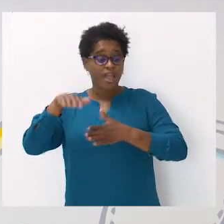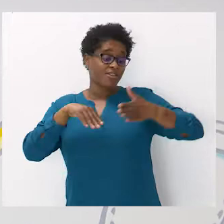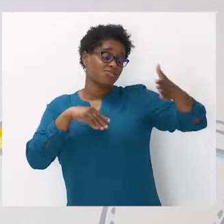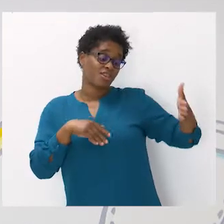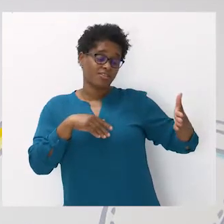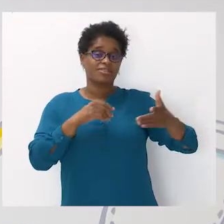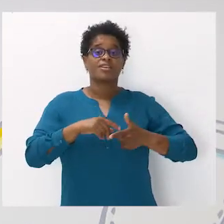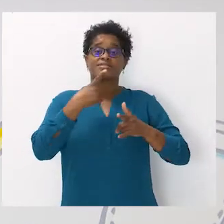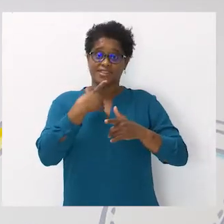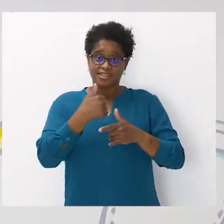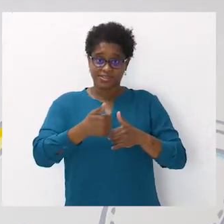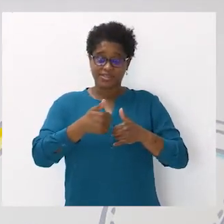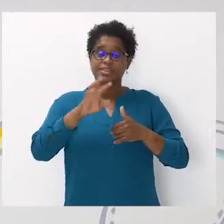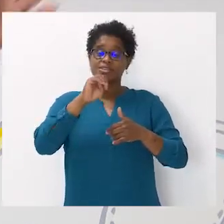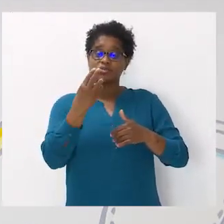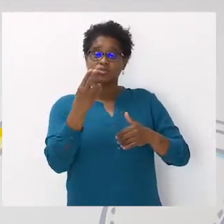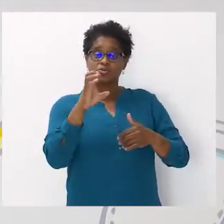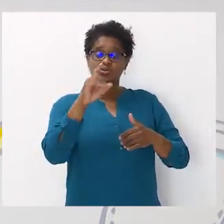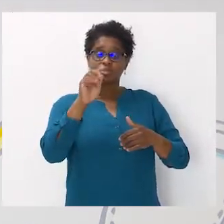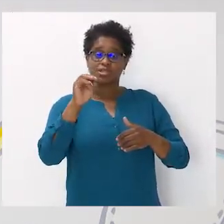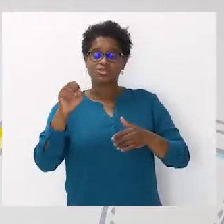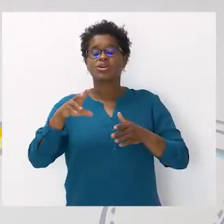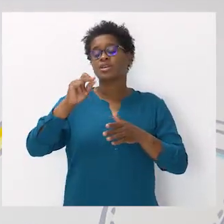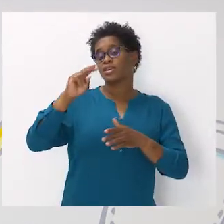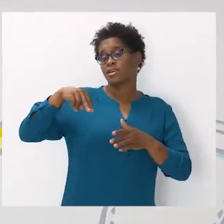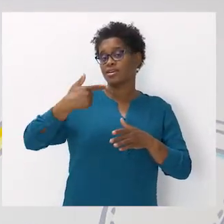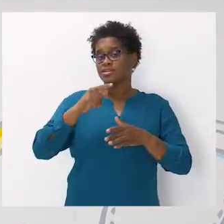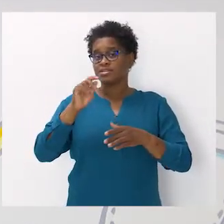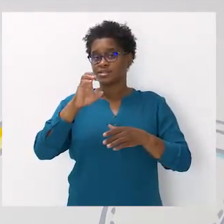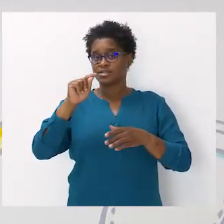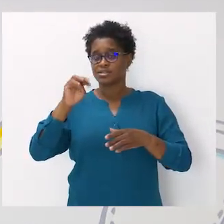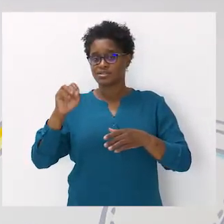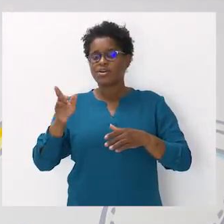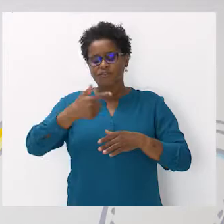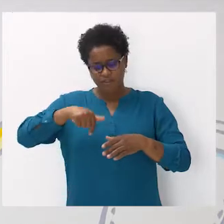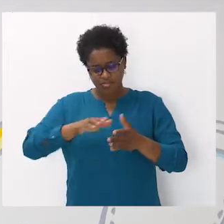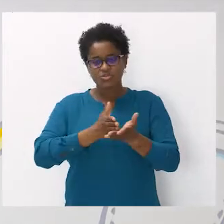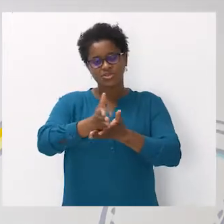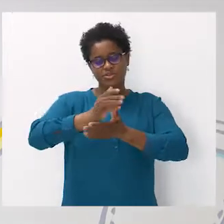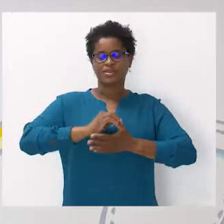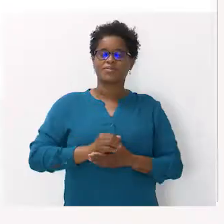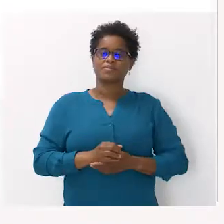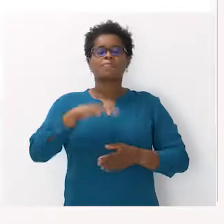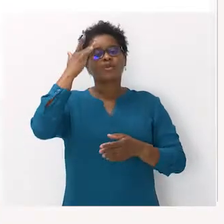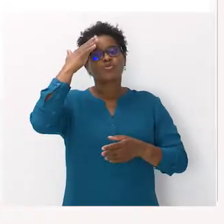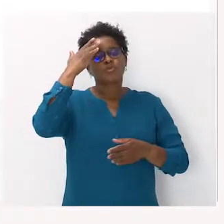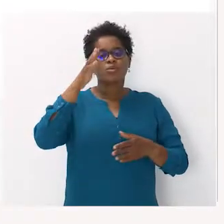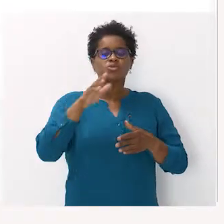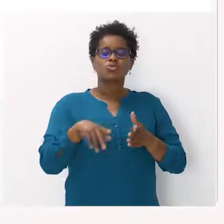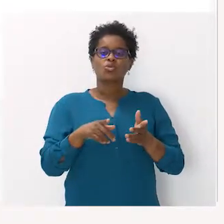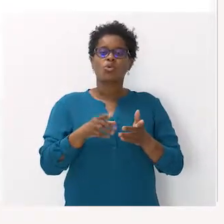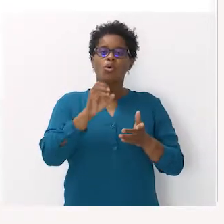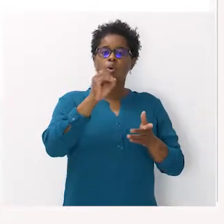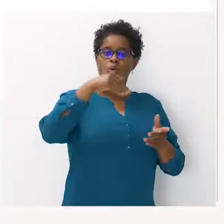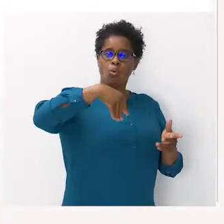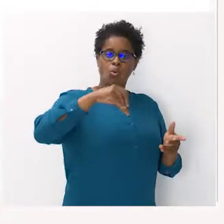à esquerda, certo? Sucessor, antecessor. Vamos prosseguir. Números